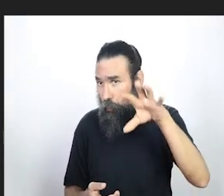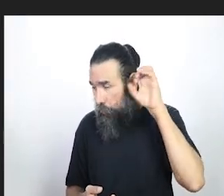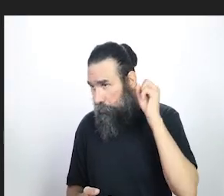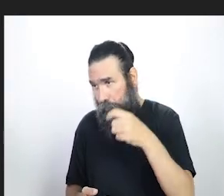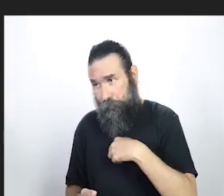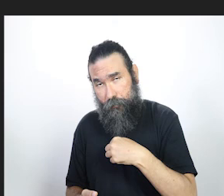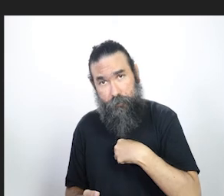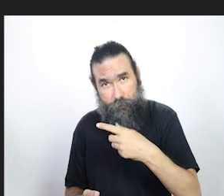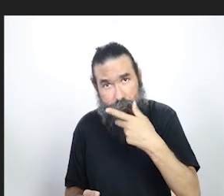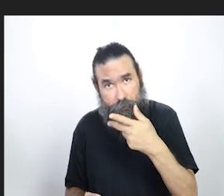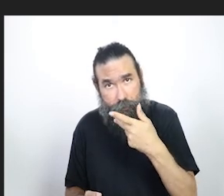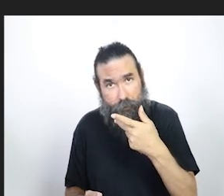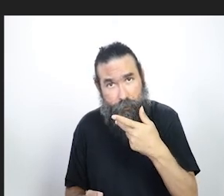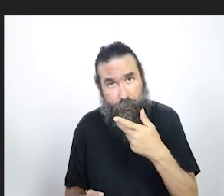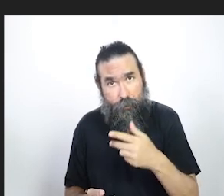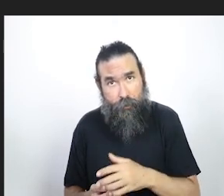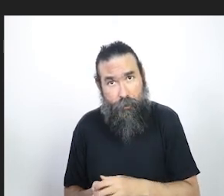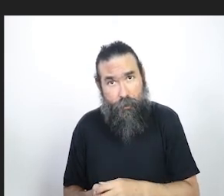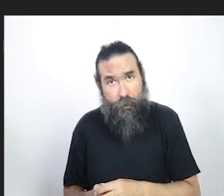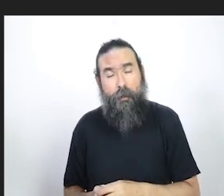Você me ouviu?